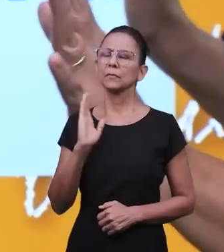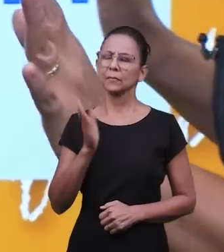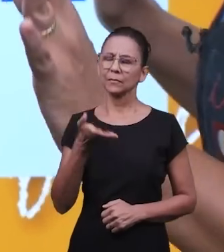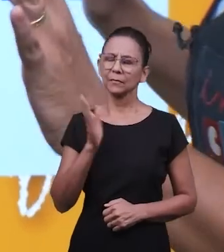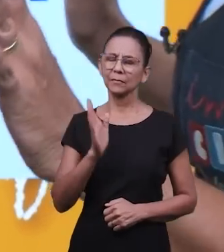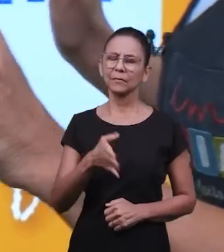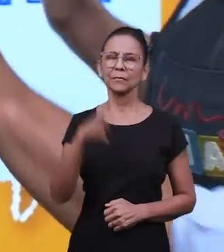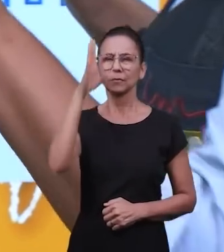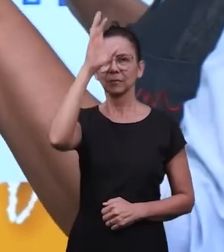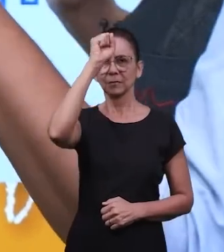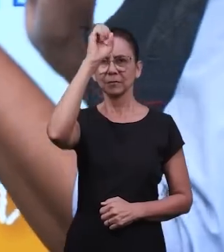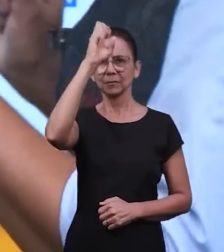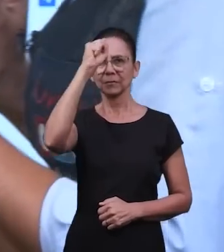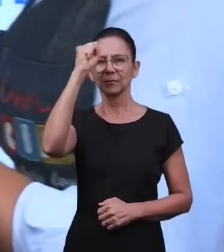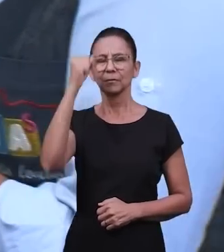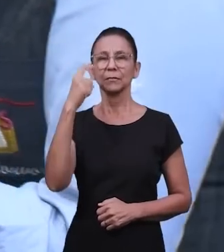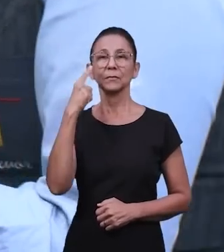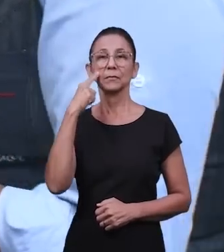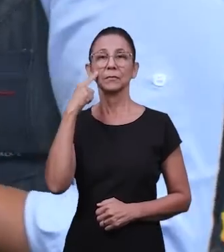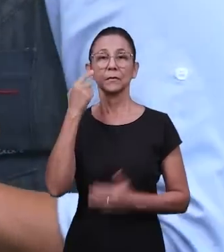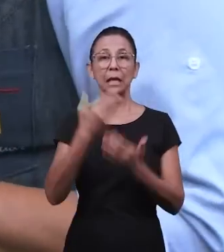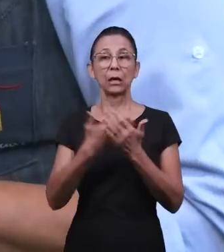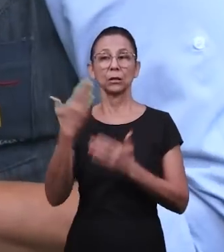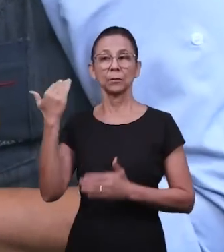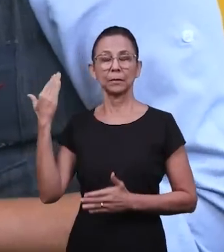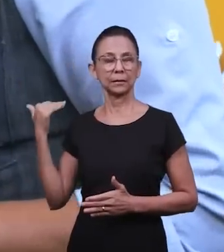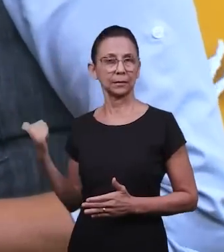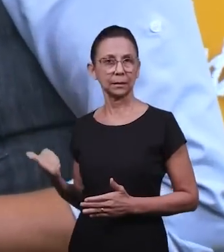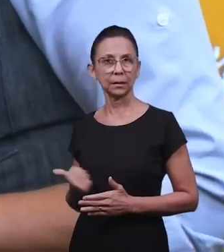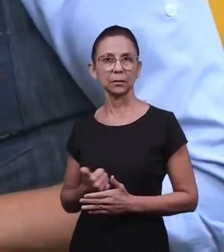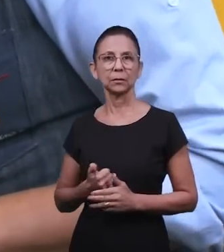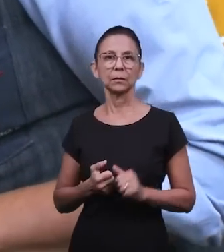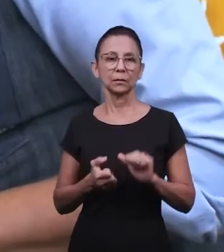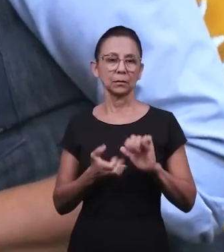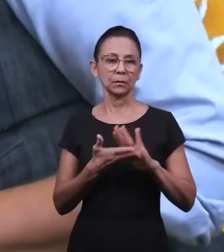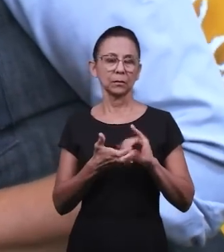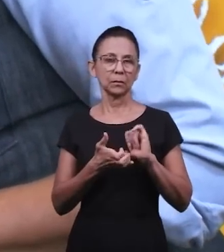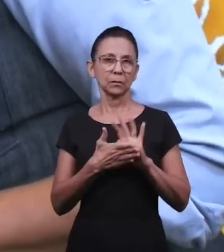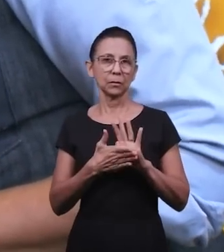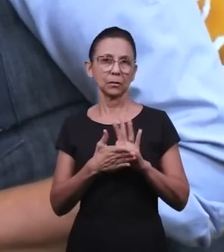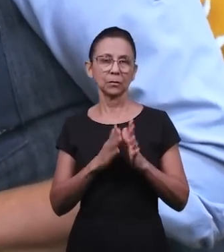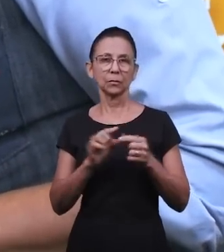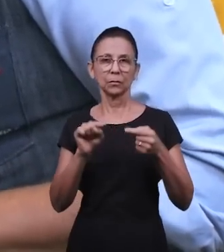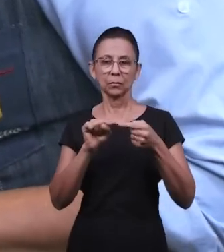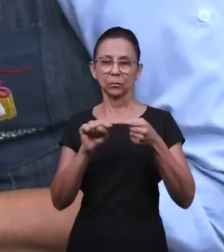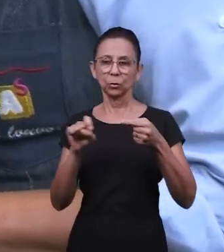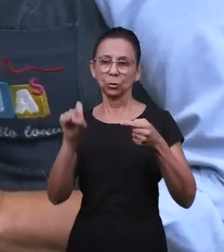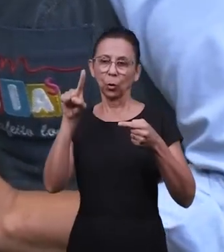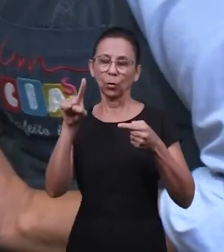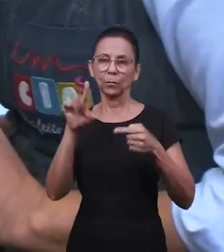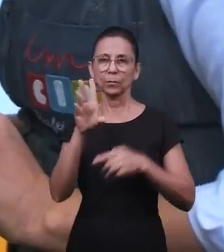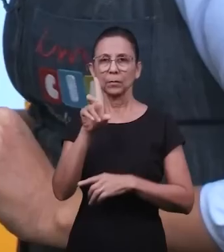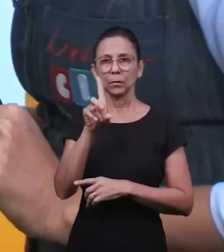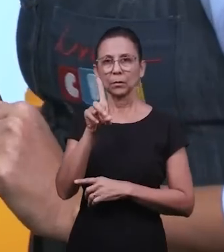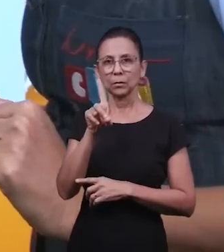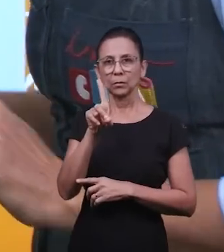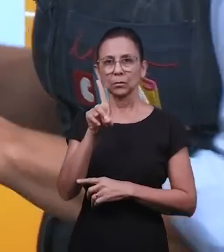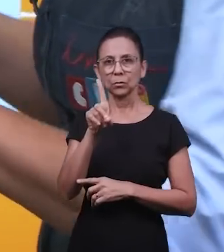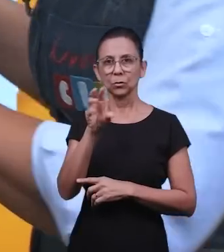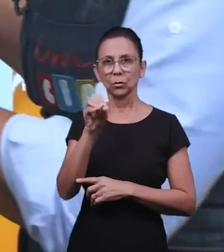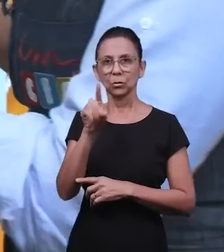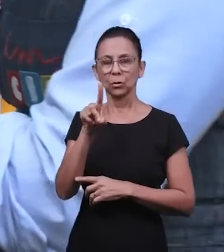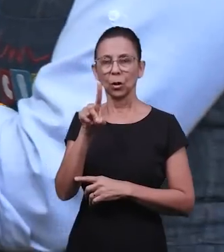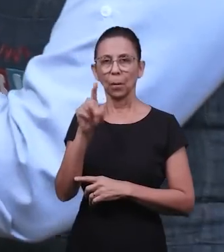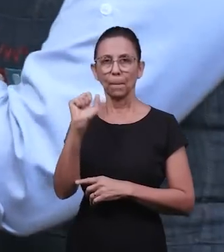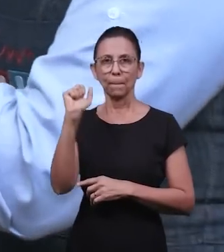Nós já sabemos das aulas passadas que este louvor está no tom de Dó maior.